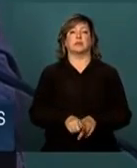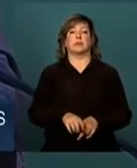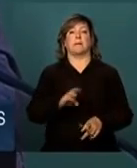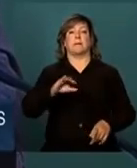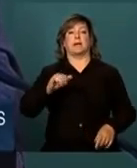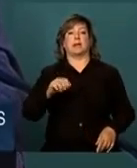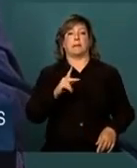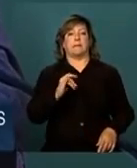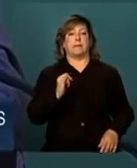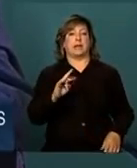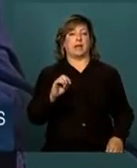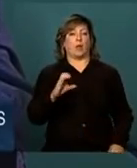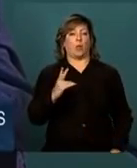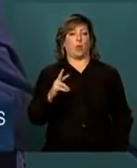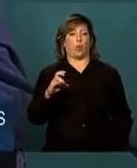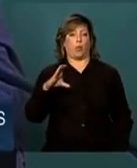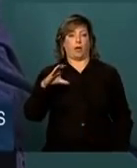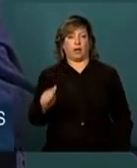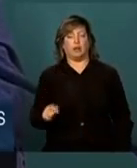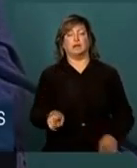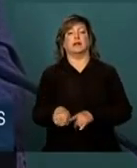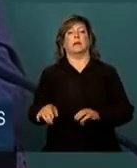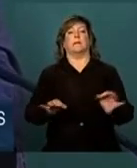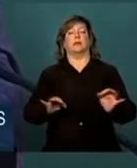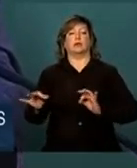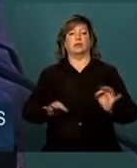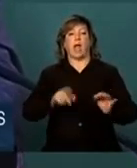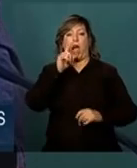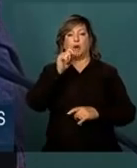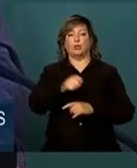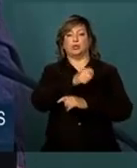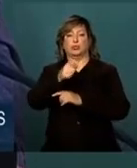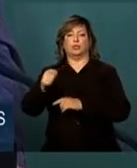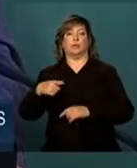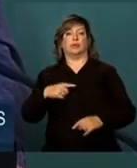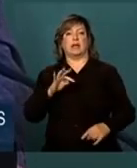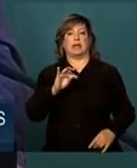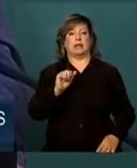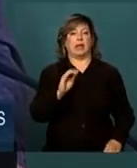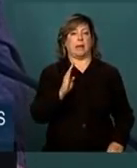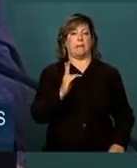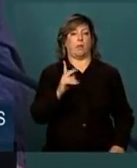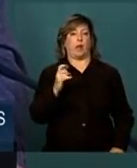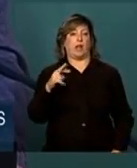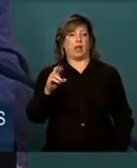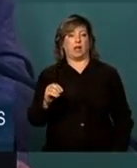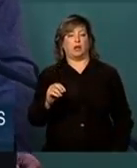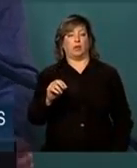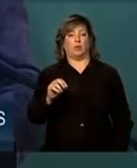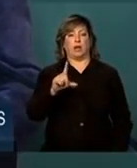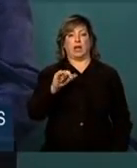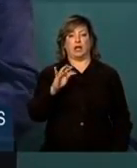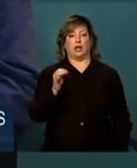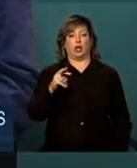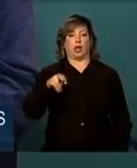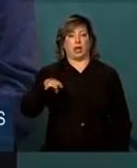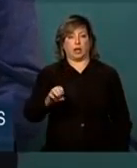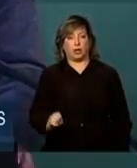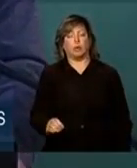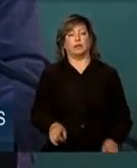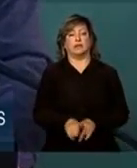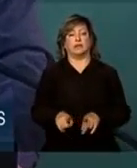do Piracuruca, projeto de irrigação do tabuleiro litorâneo, projeto de irrigação do platô